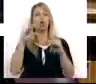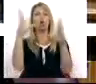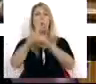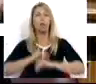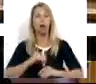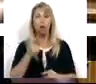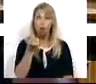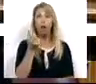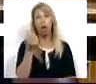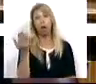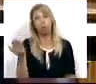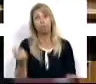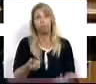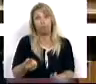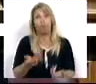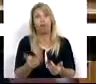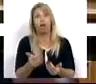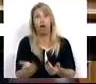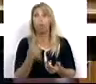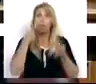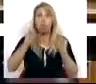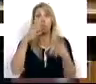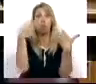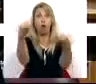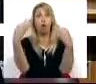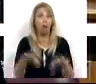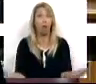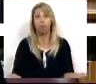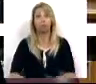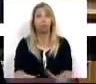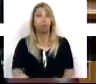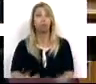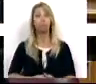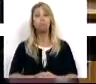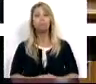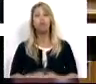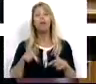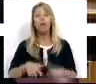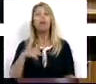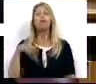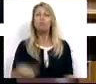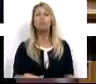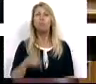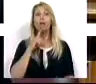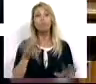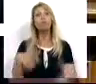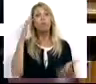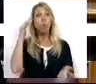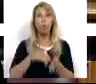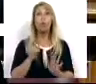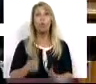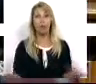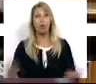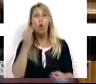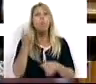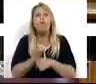a bocado comecem a ser, de facto, um regime ordinário, comum, mais que comum. Então, em Portugal, podemos concluir que se funciona mais ou